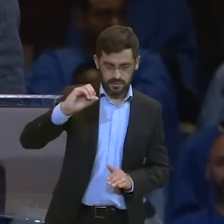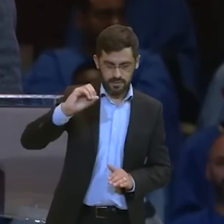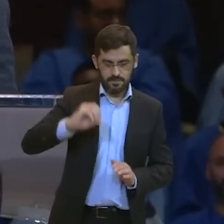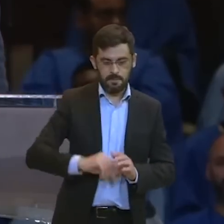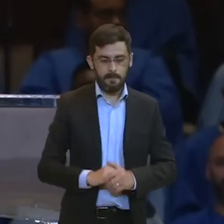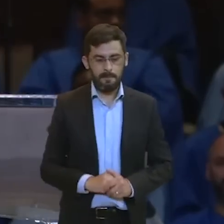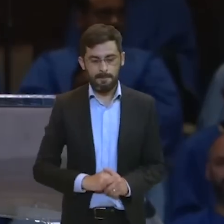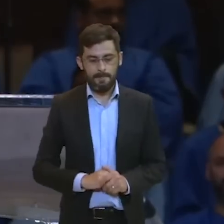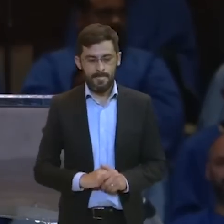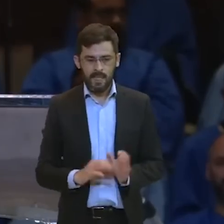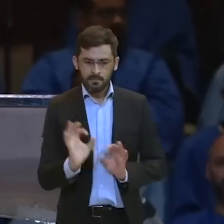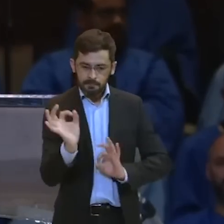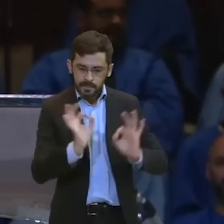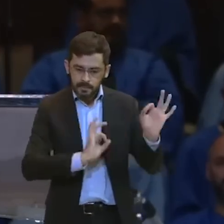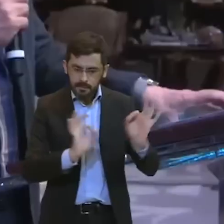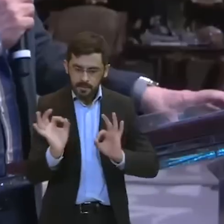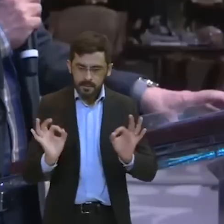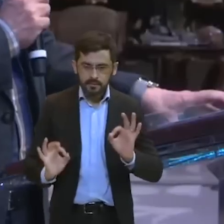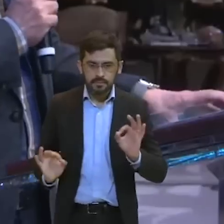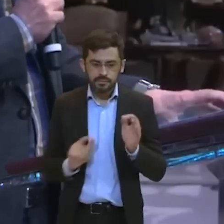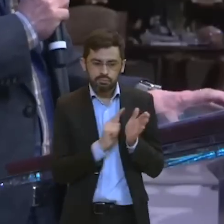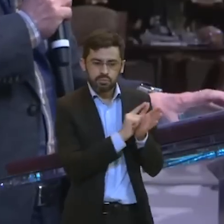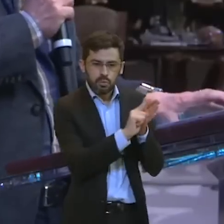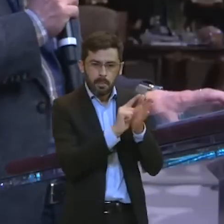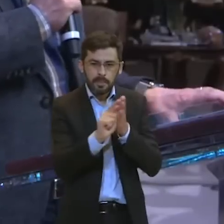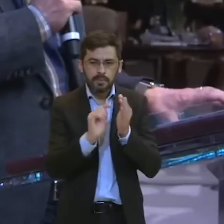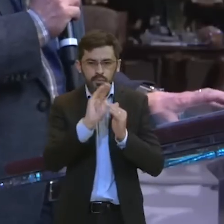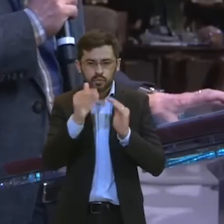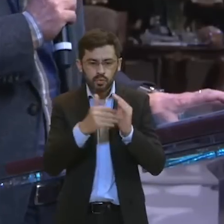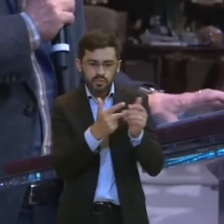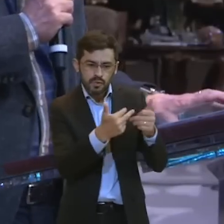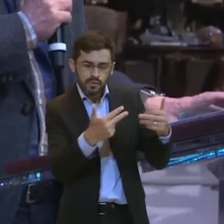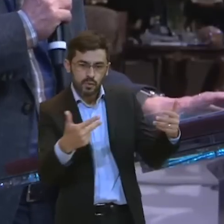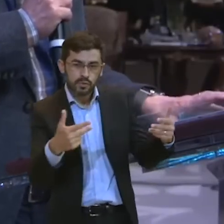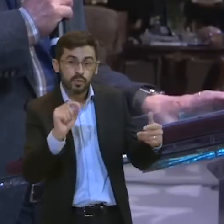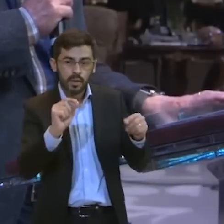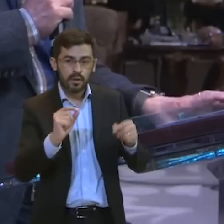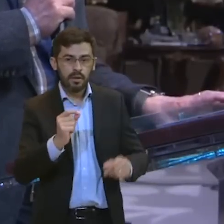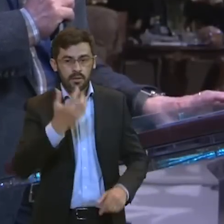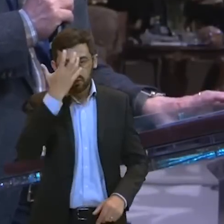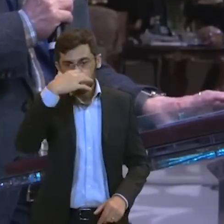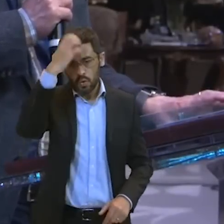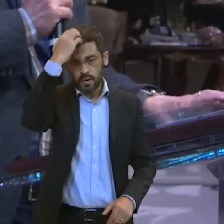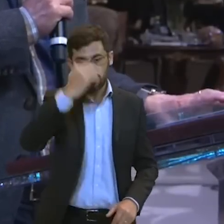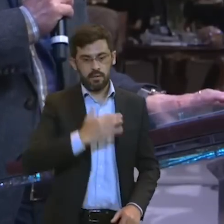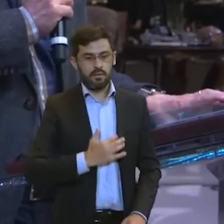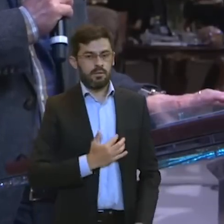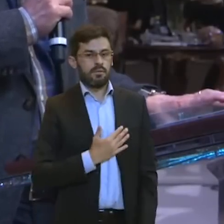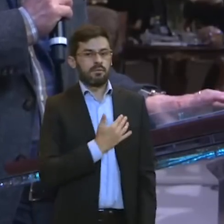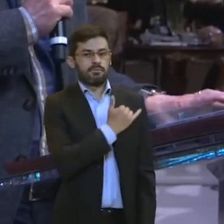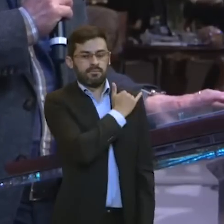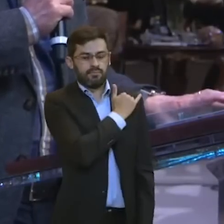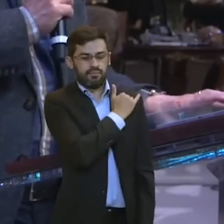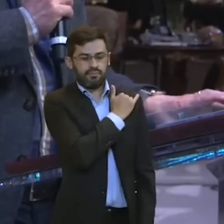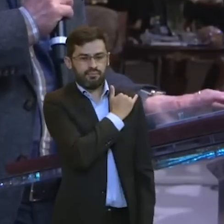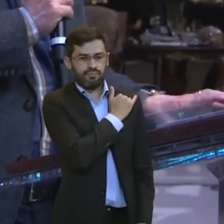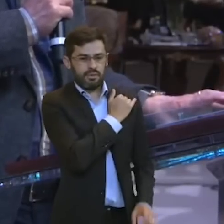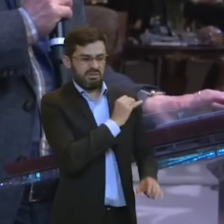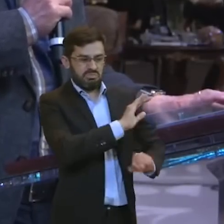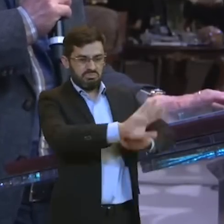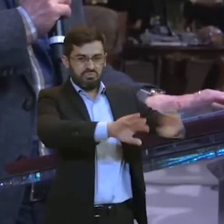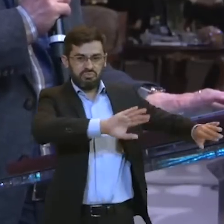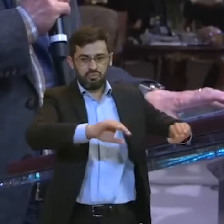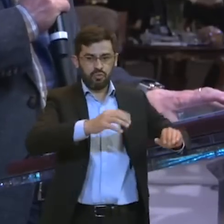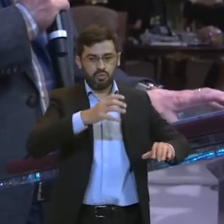Preparamos e consagramos todos os utensílios que o rei Acás, em sua infidelidade, retirou durante o seu